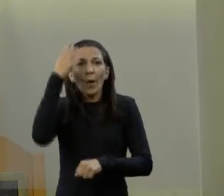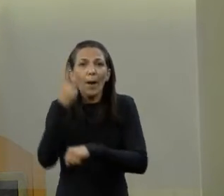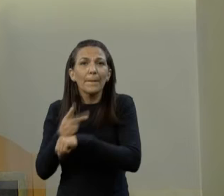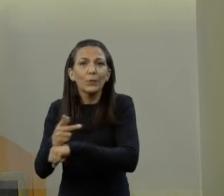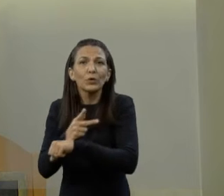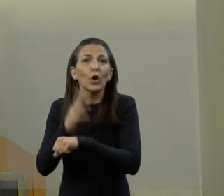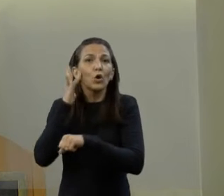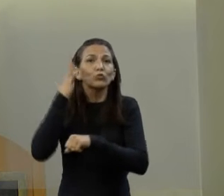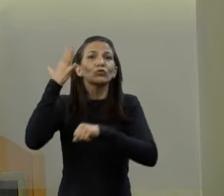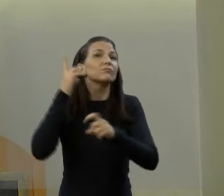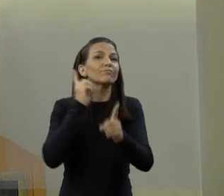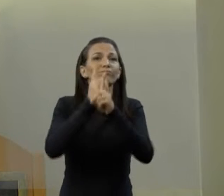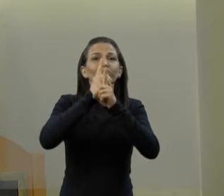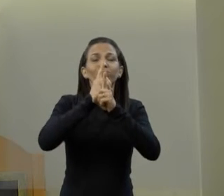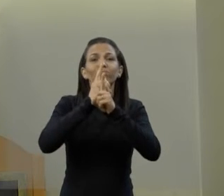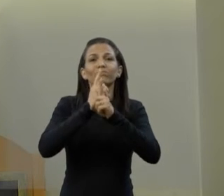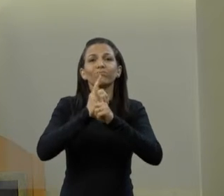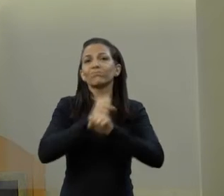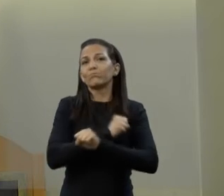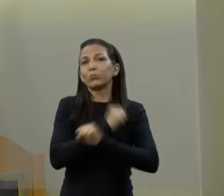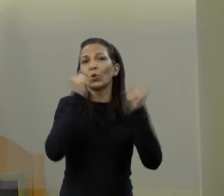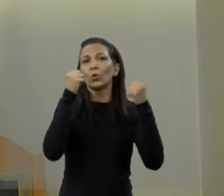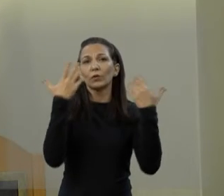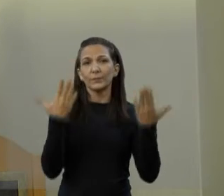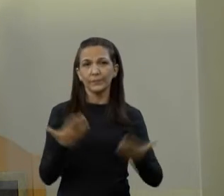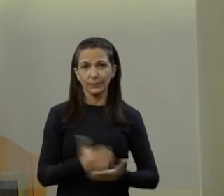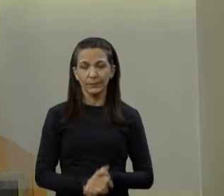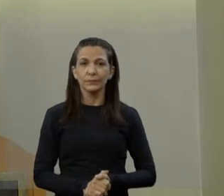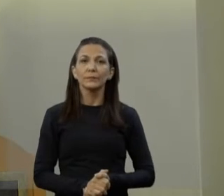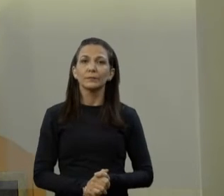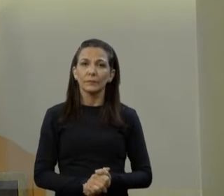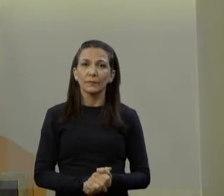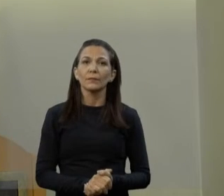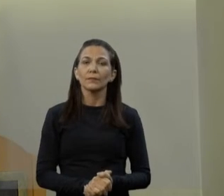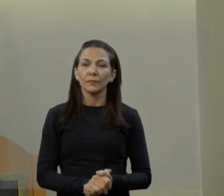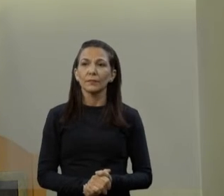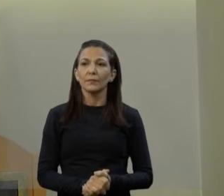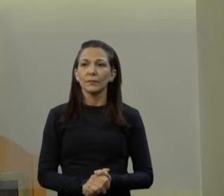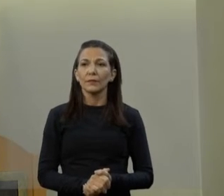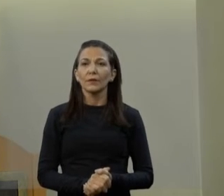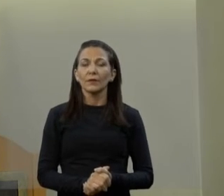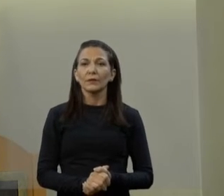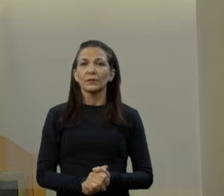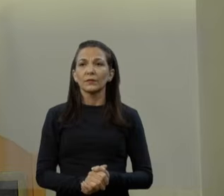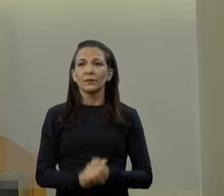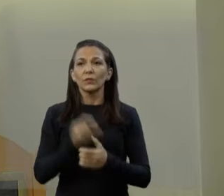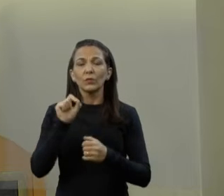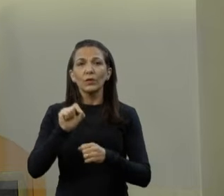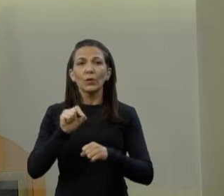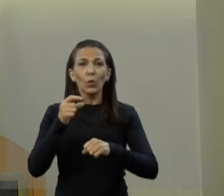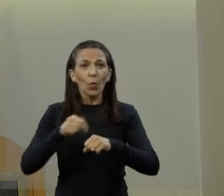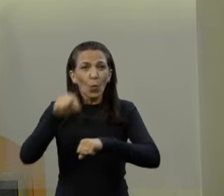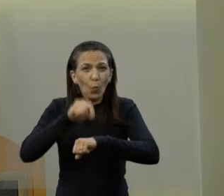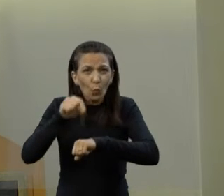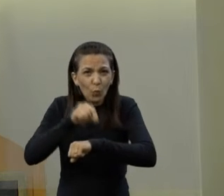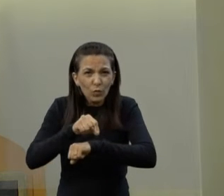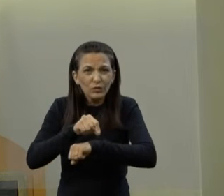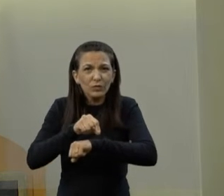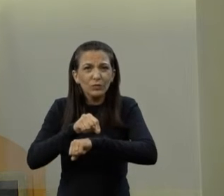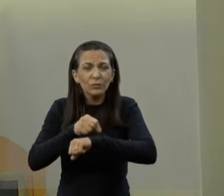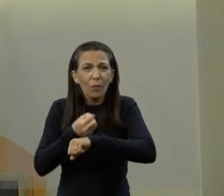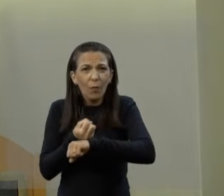e não pensando na solução até porque depois de feito o nascituro do vírus do do mosquito